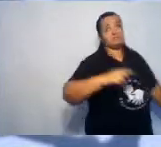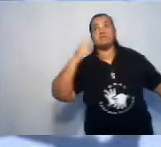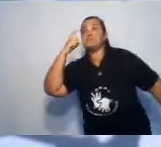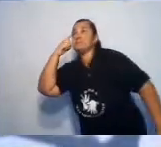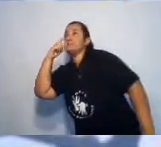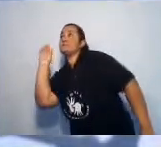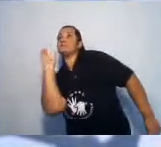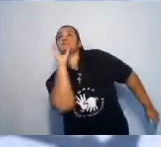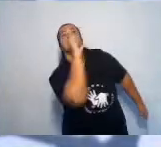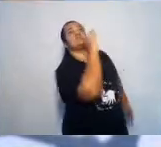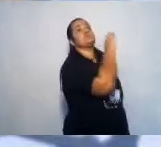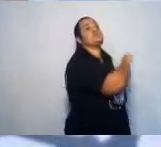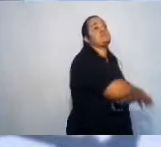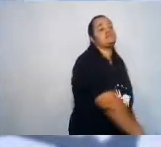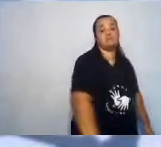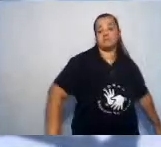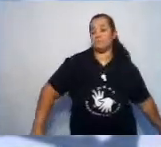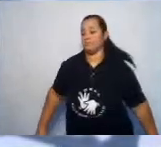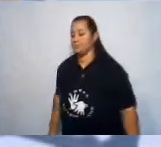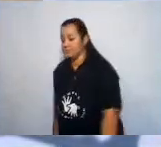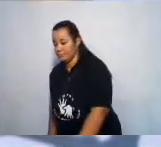meu pensamento.